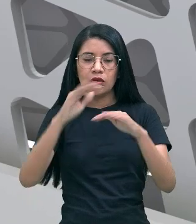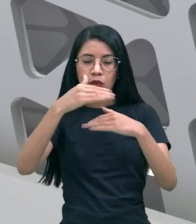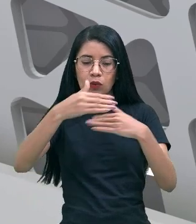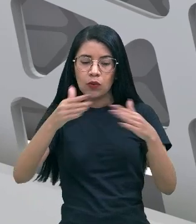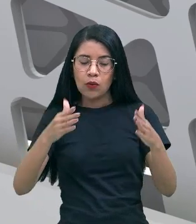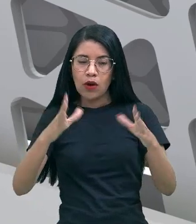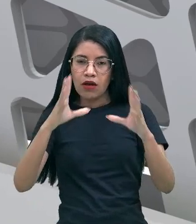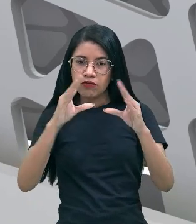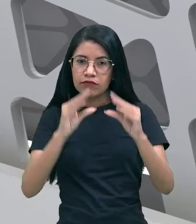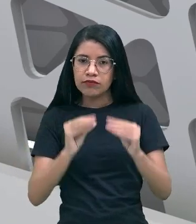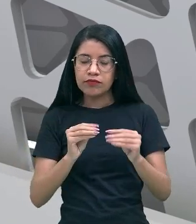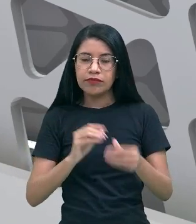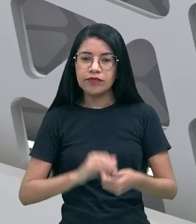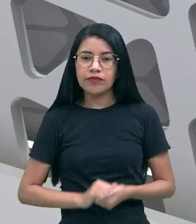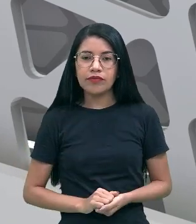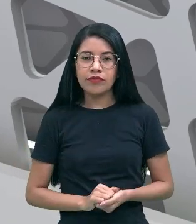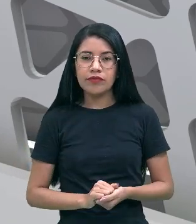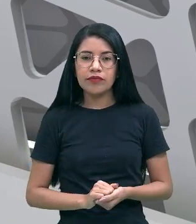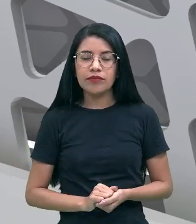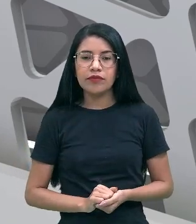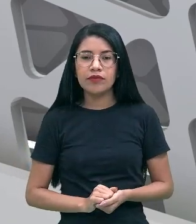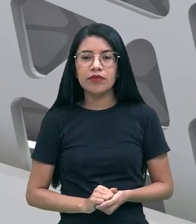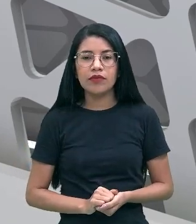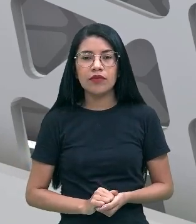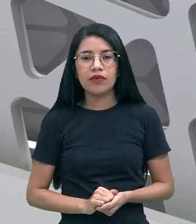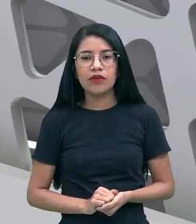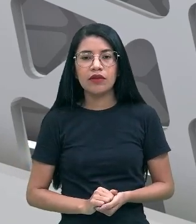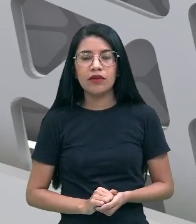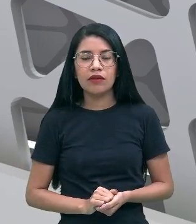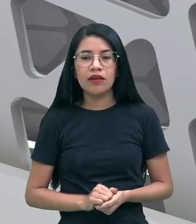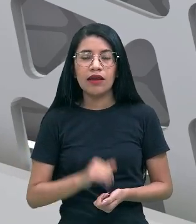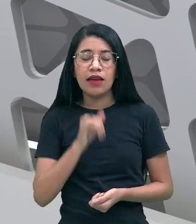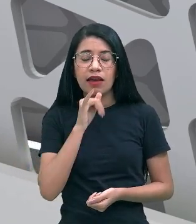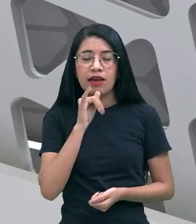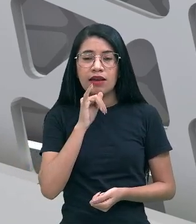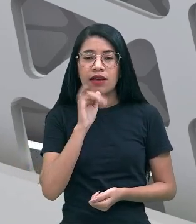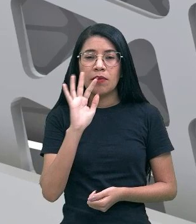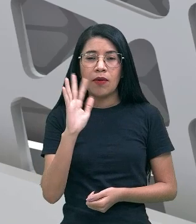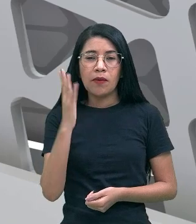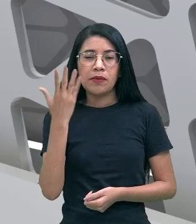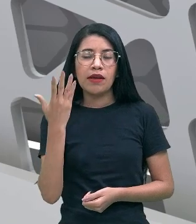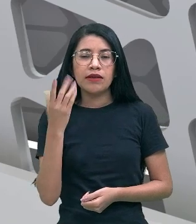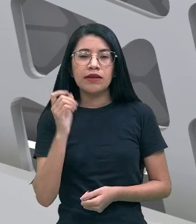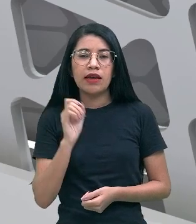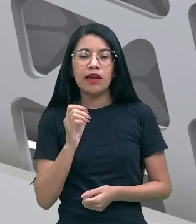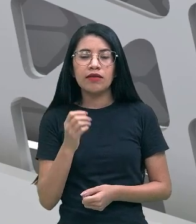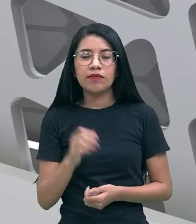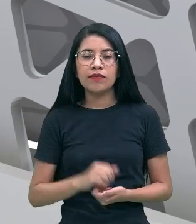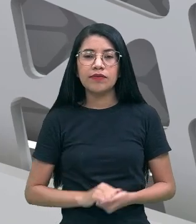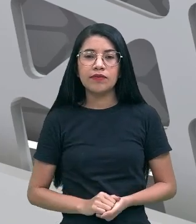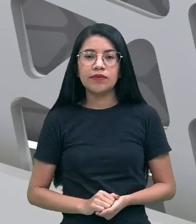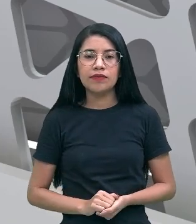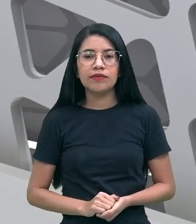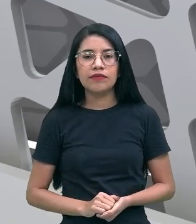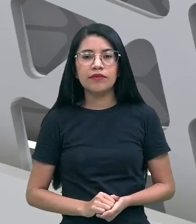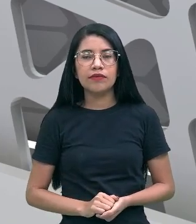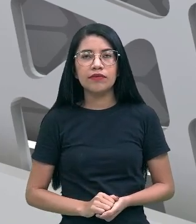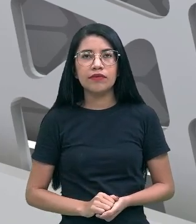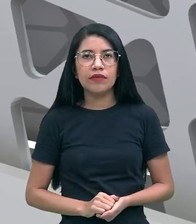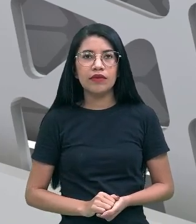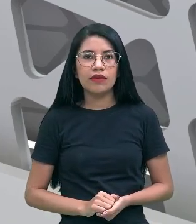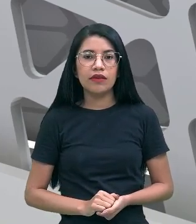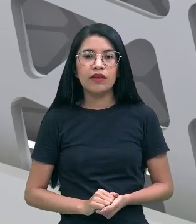ok? Já aconteceu, por exemplo, também de estar queimando até mesmo, gente, ficar